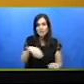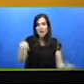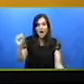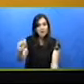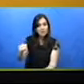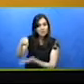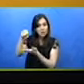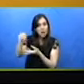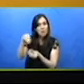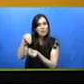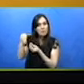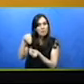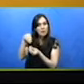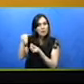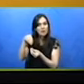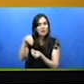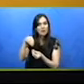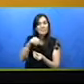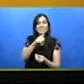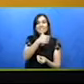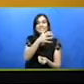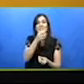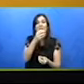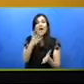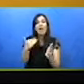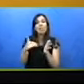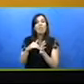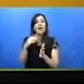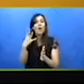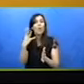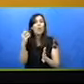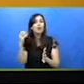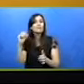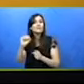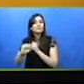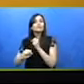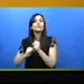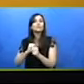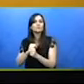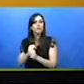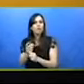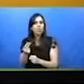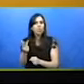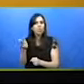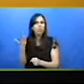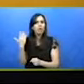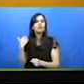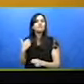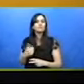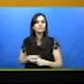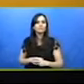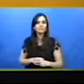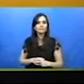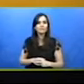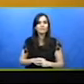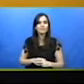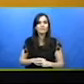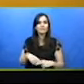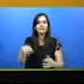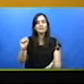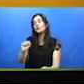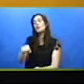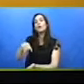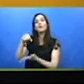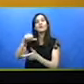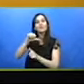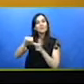sacolinha plástica de 100 a 400 anos é muito tempo. Sacolinha plástica biodegradável